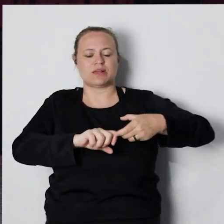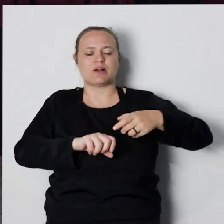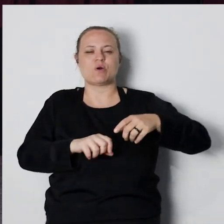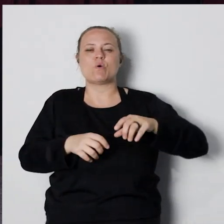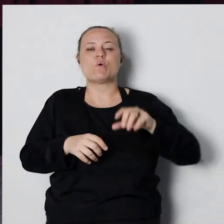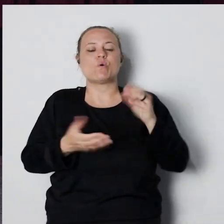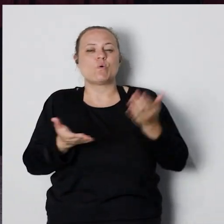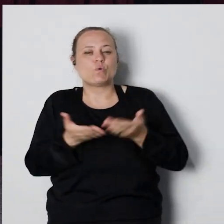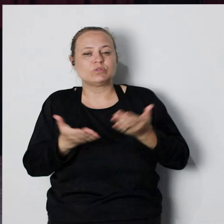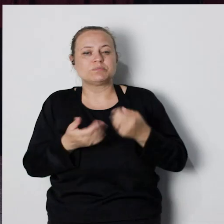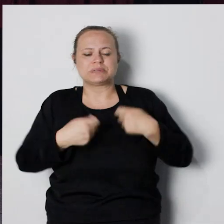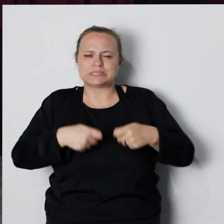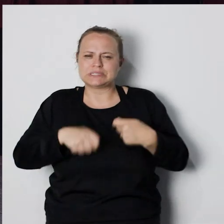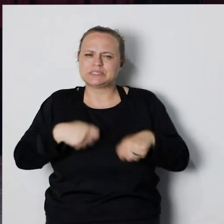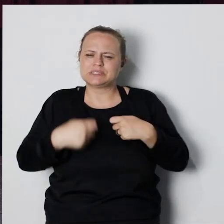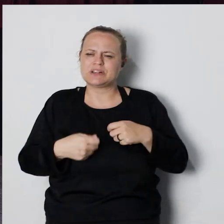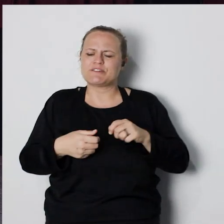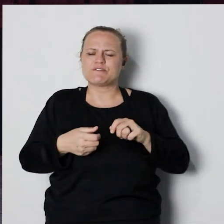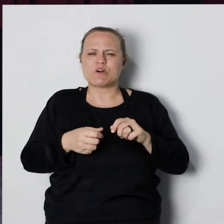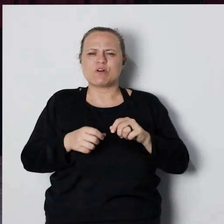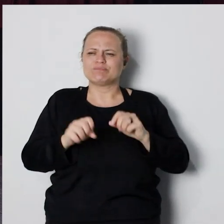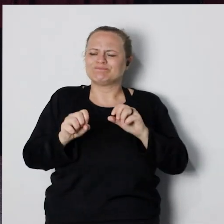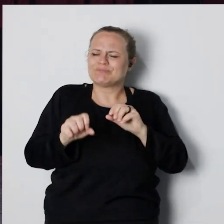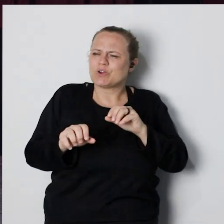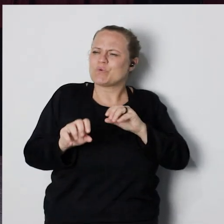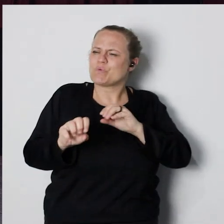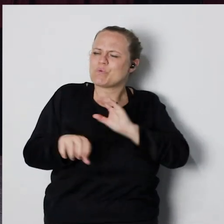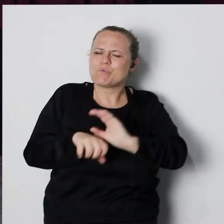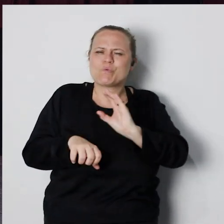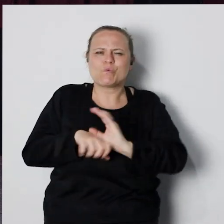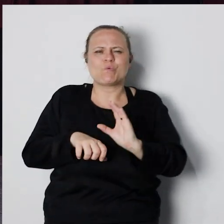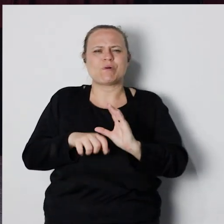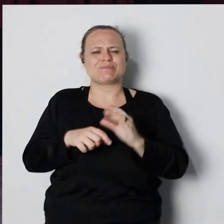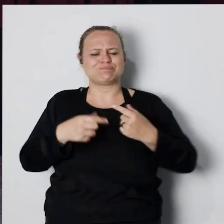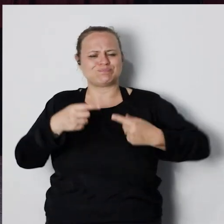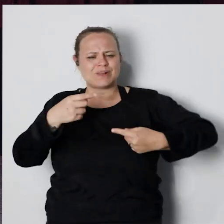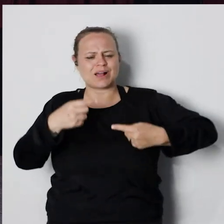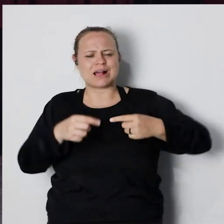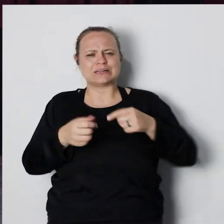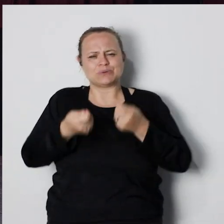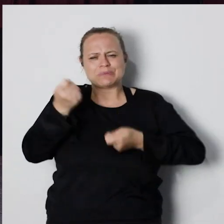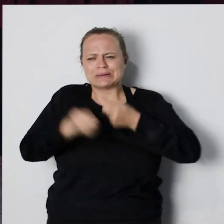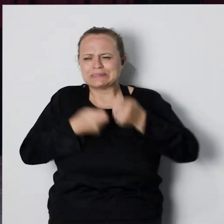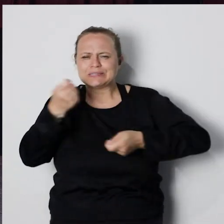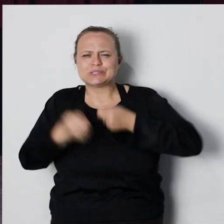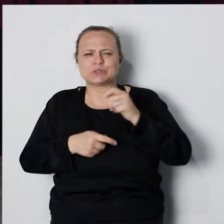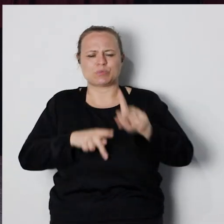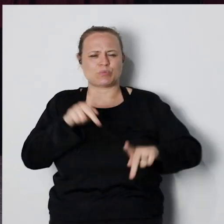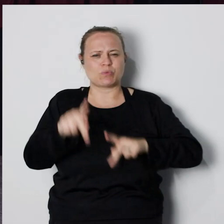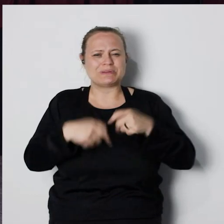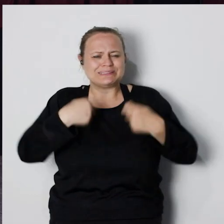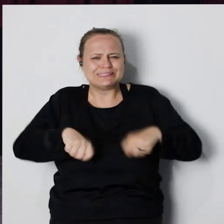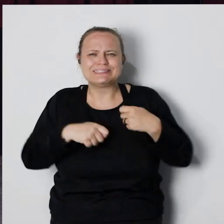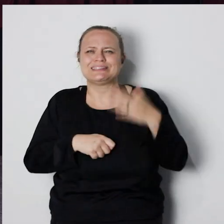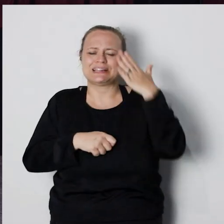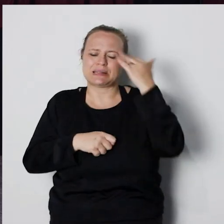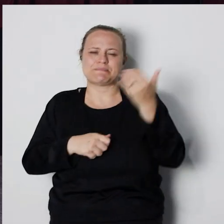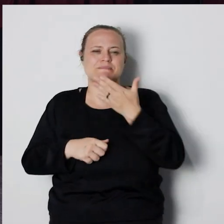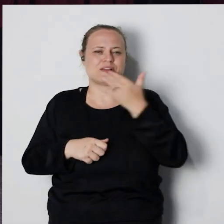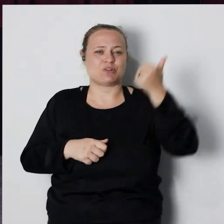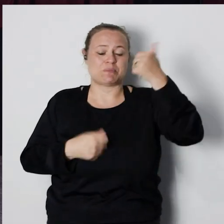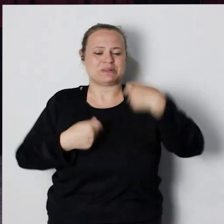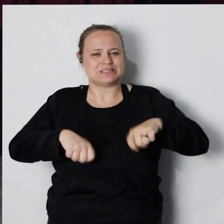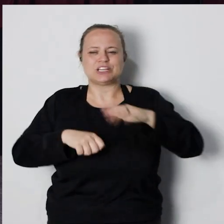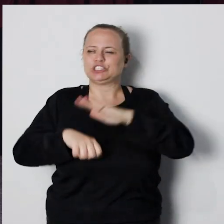te falasse também, quando eu introduzisse a tua questão, é a questão de formação. Eu acho que tem que insistir, e hoje a formação